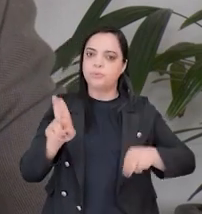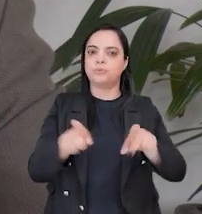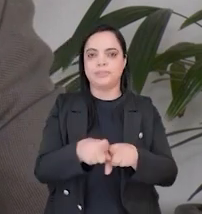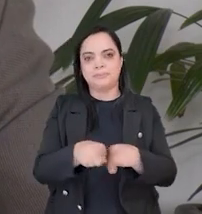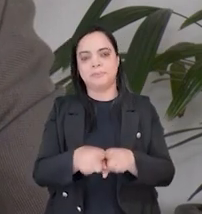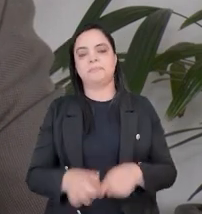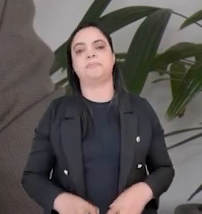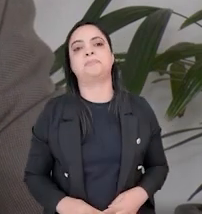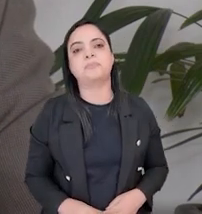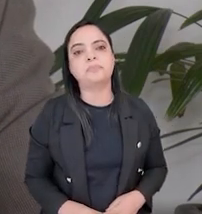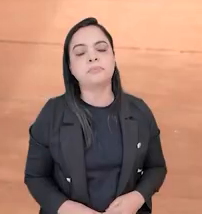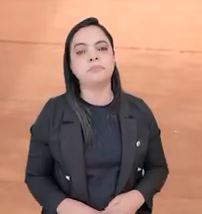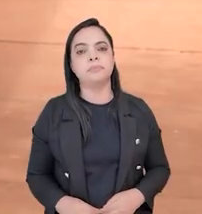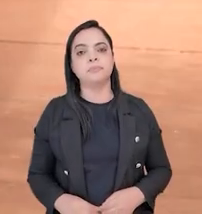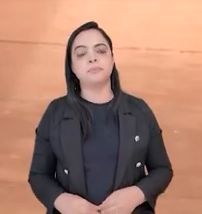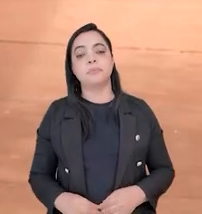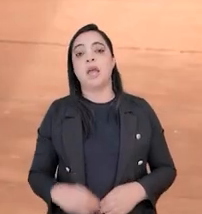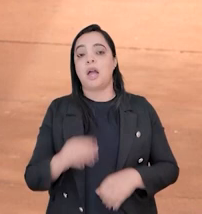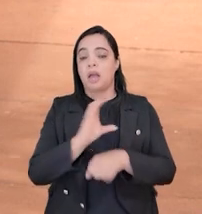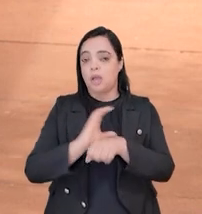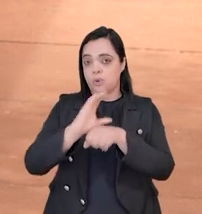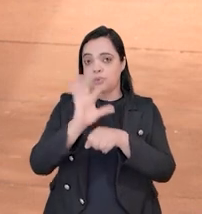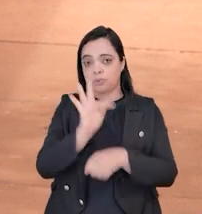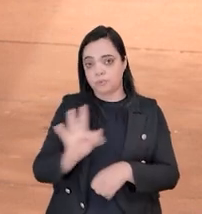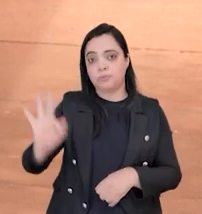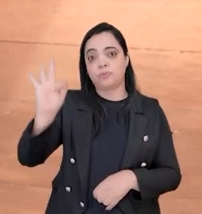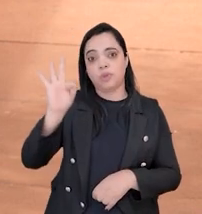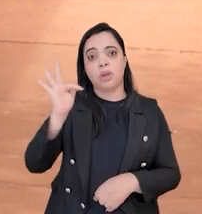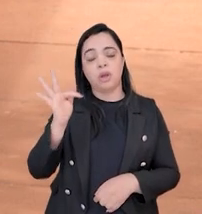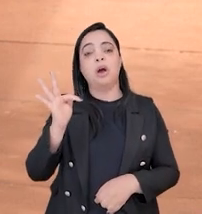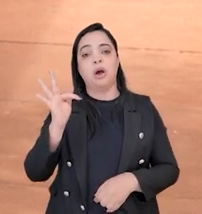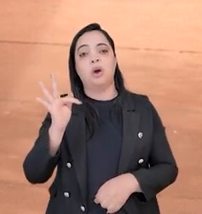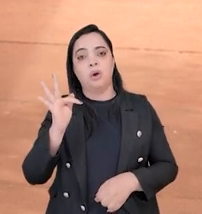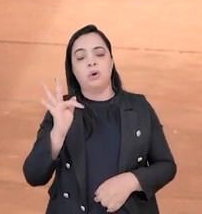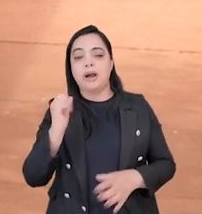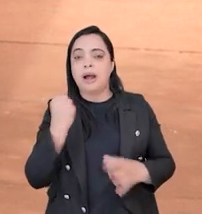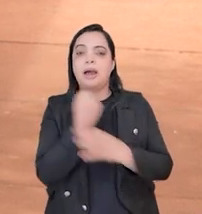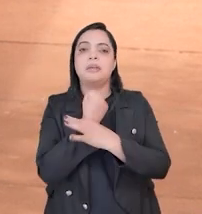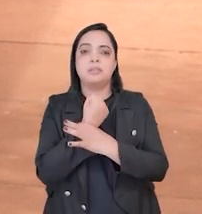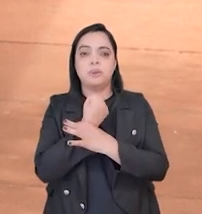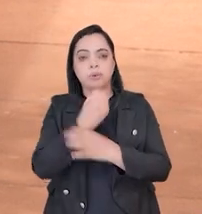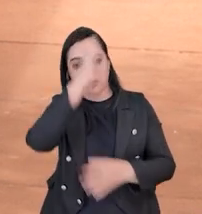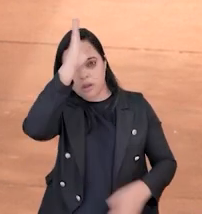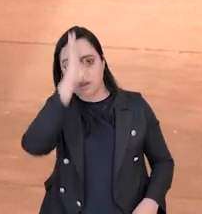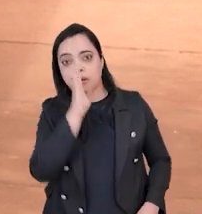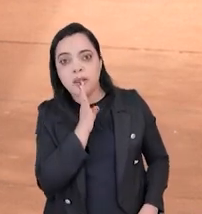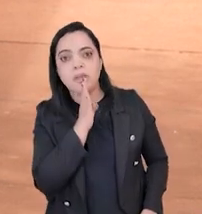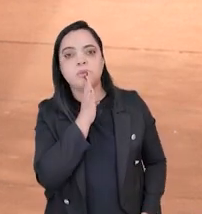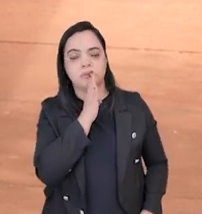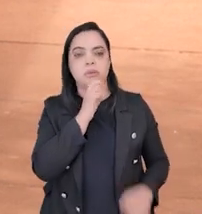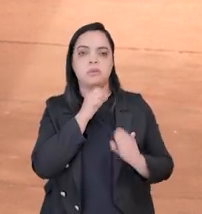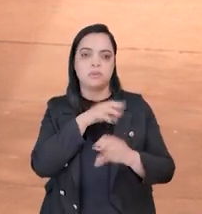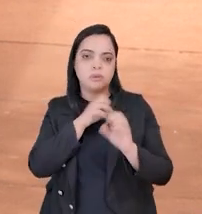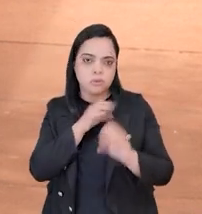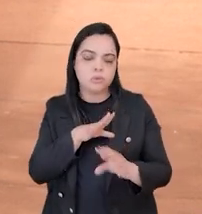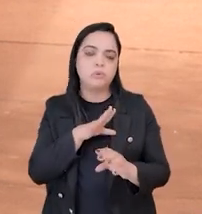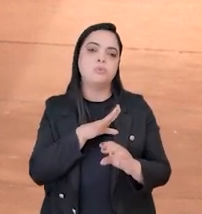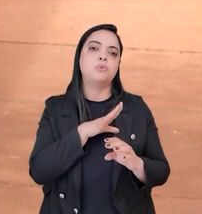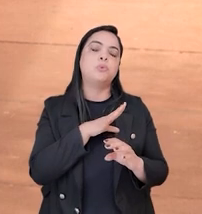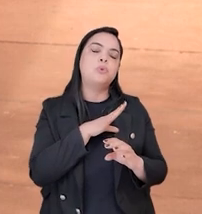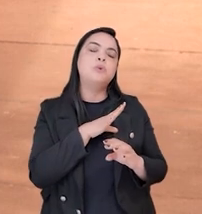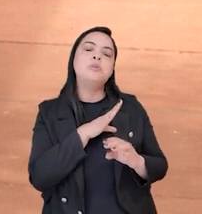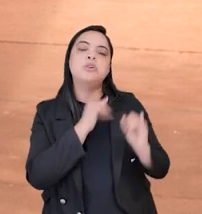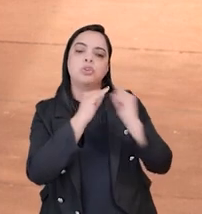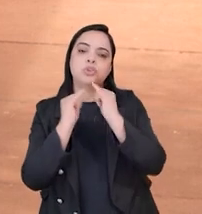da Universidade Federal de Uberlândia apesar da Constituição Federal garantirá gratuidade do ensino em estabelecimentos oficiais